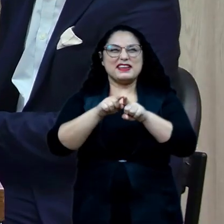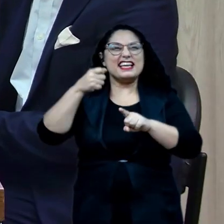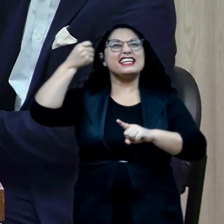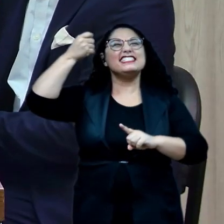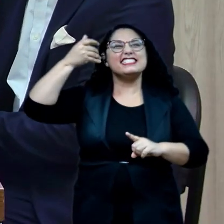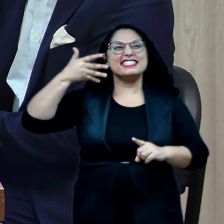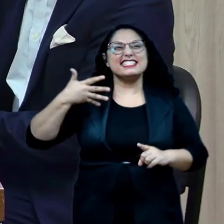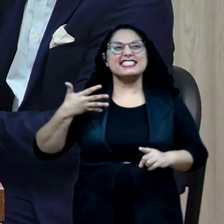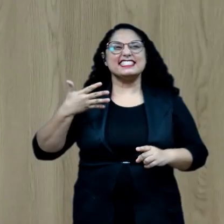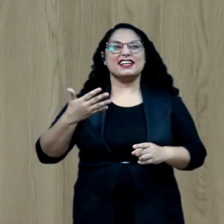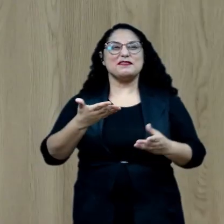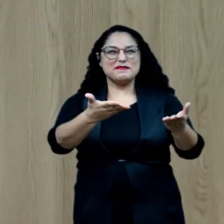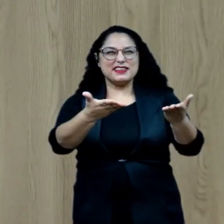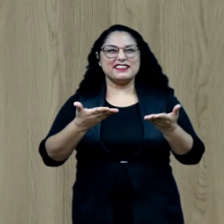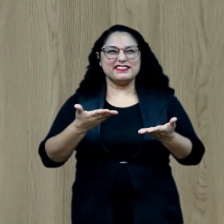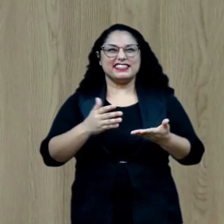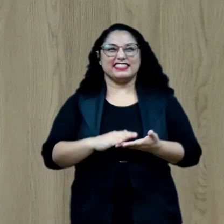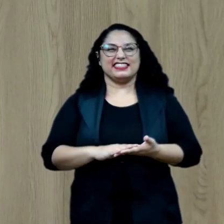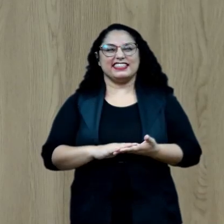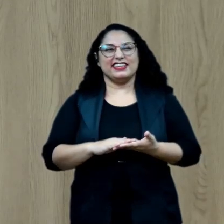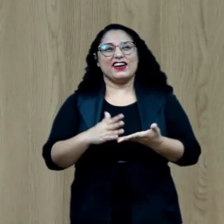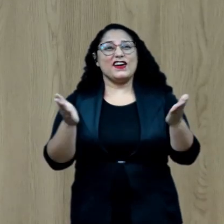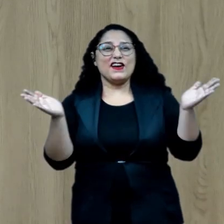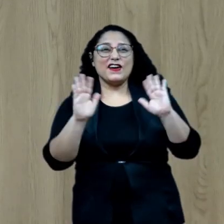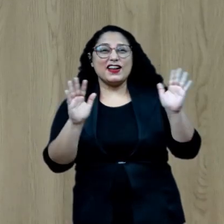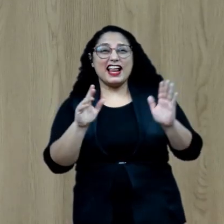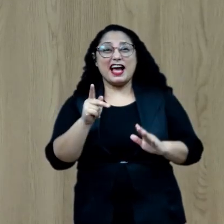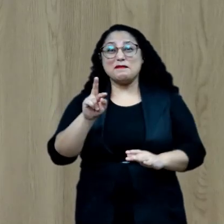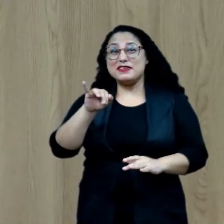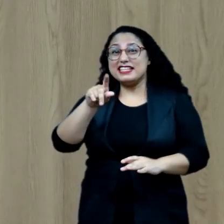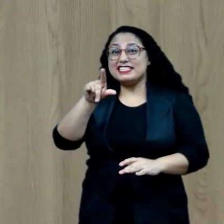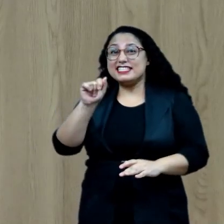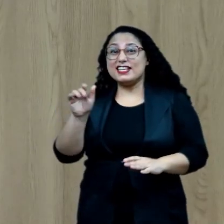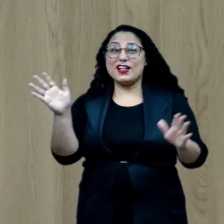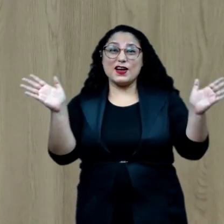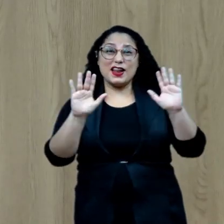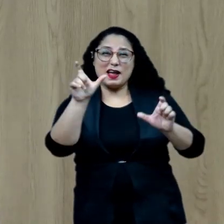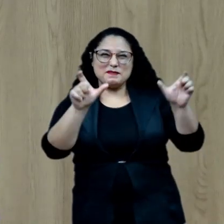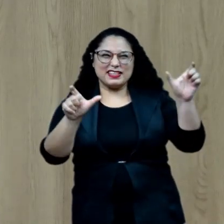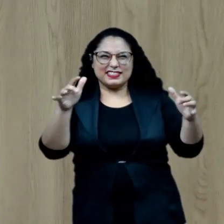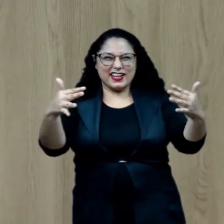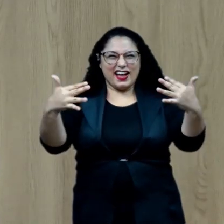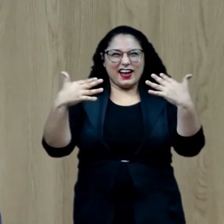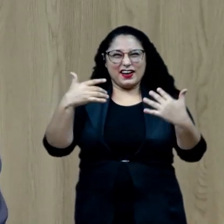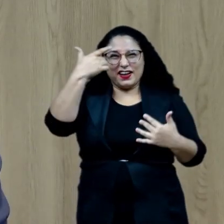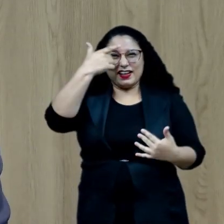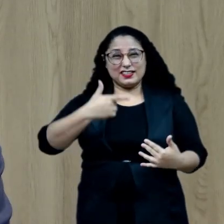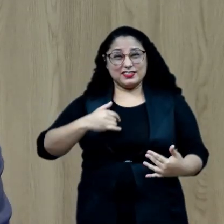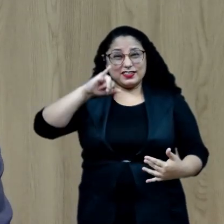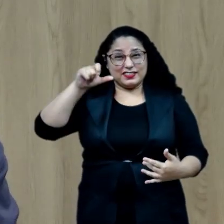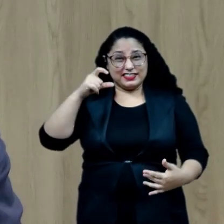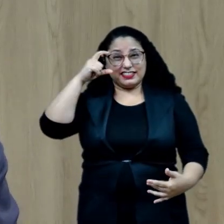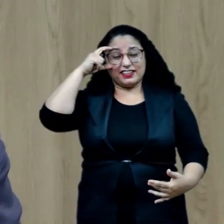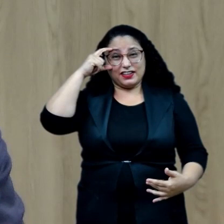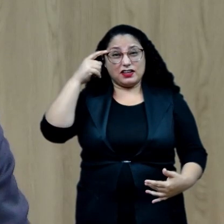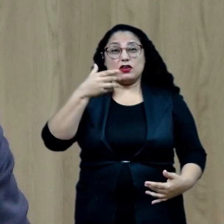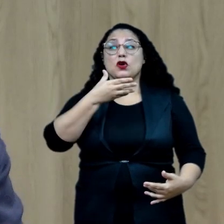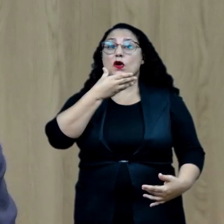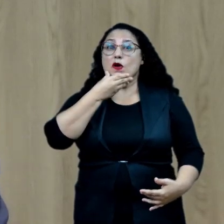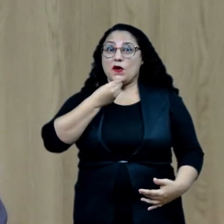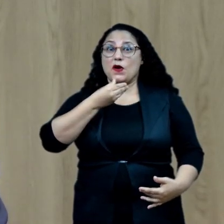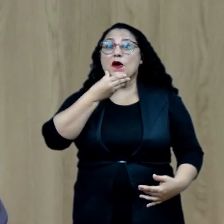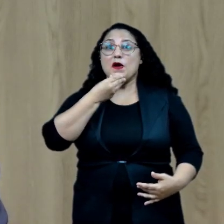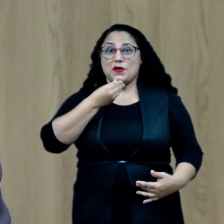sua audiodescrição. Bem-vindo. Olá, Priscila. Olá, pessoal. Eu sou Jefferson, sou